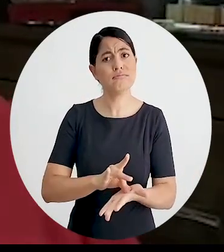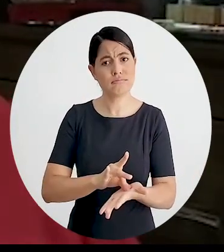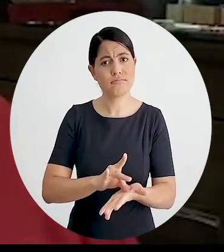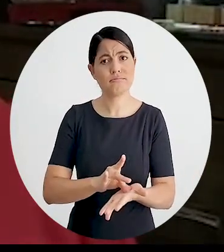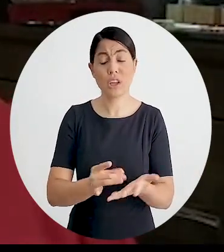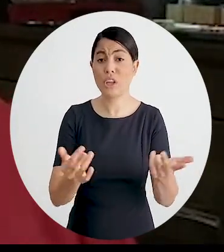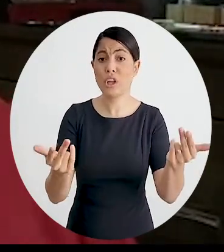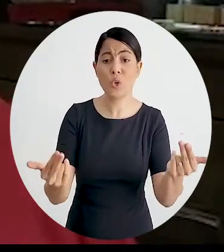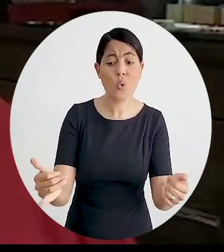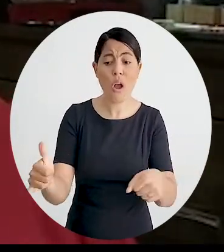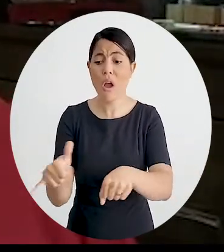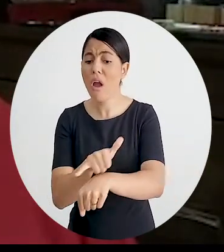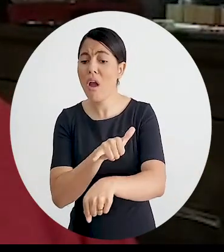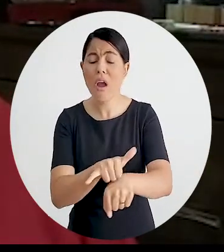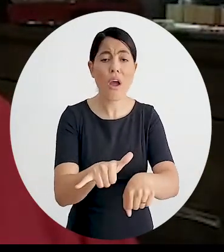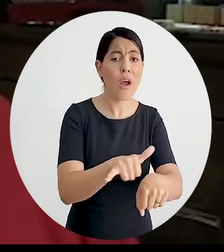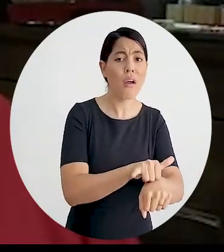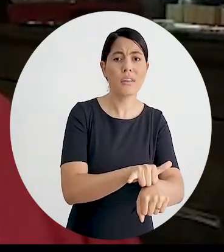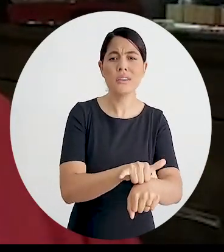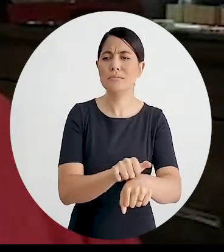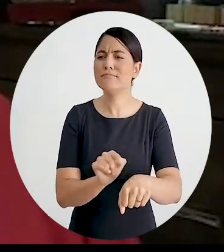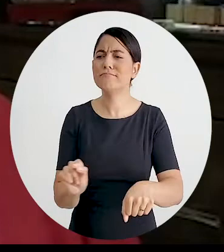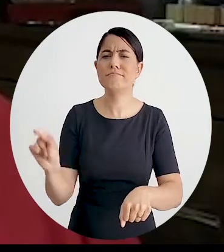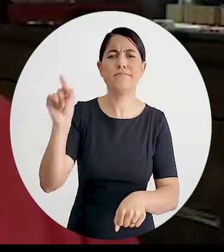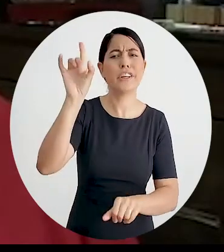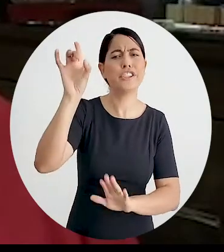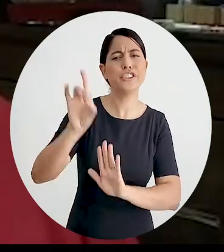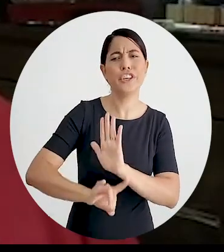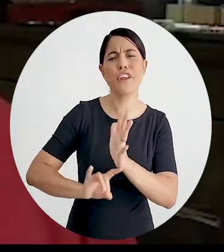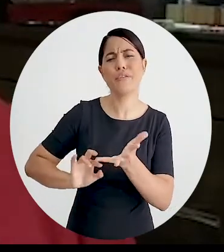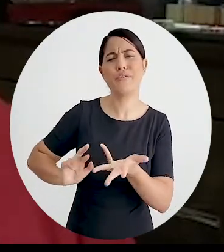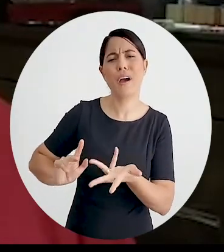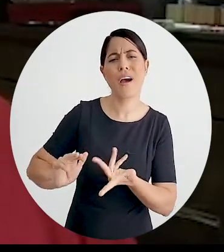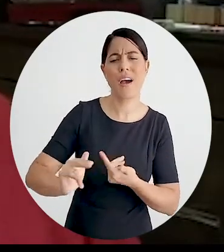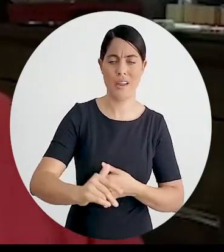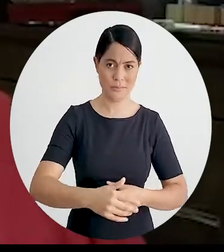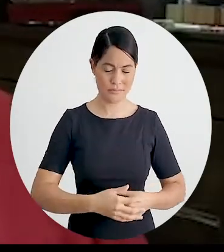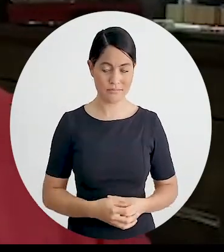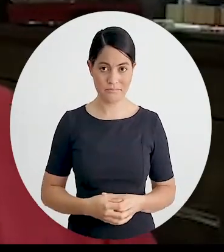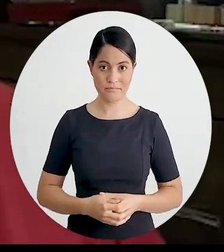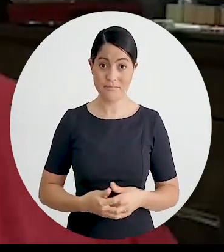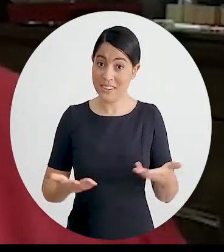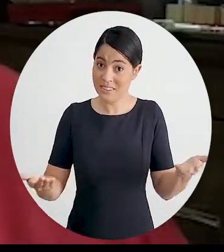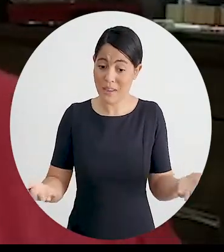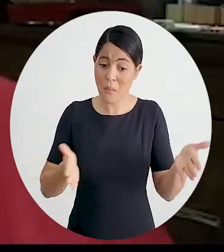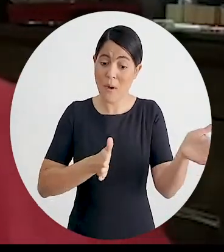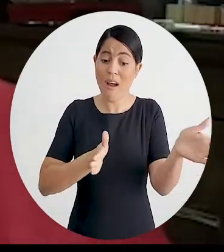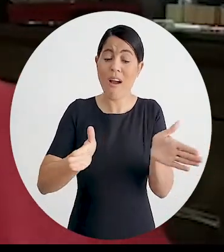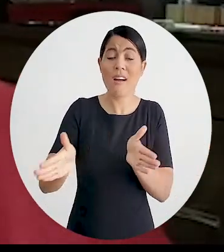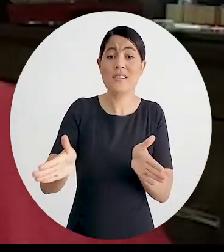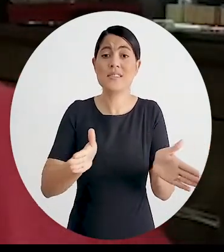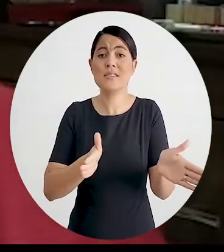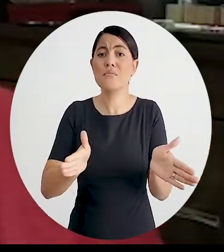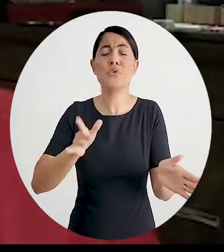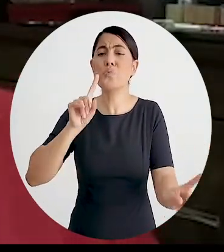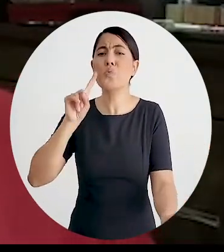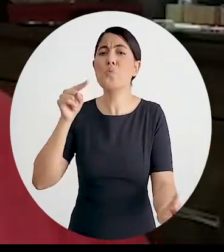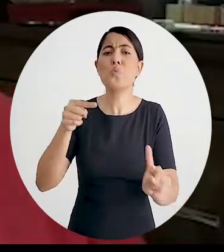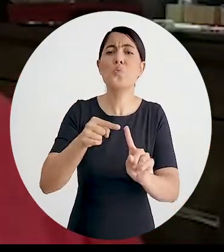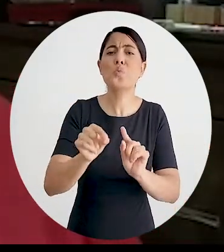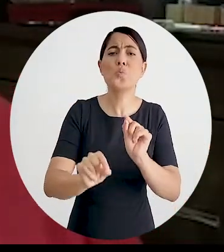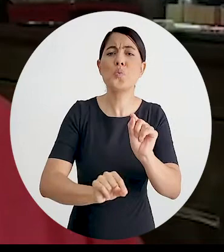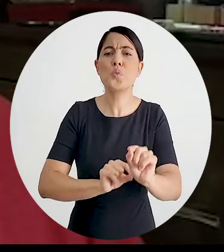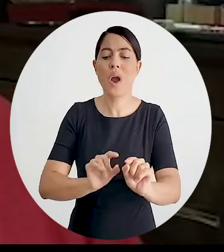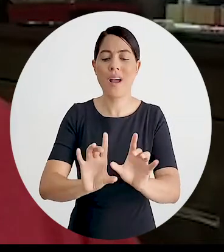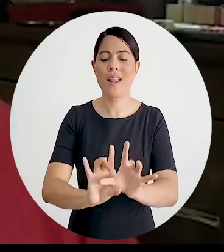um direito instrumental aos demais direitos. A acessibilidade